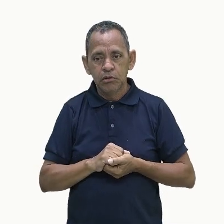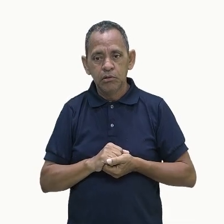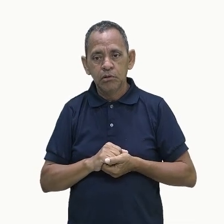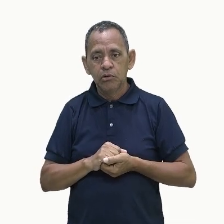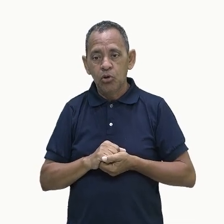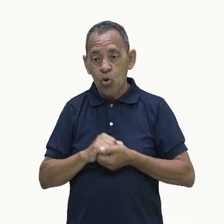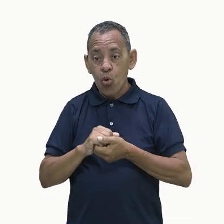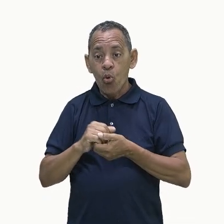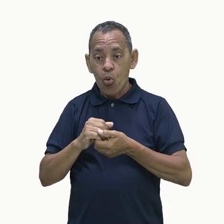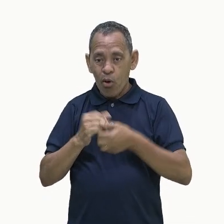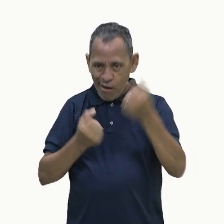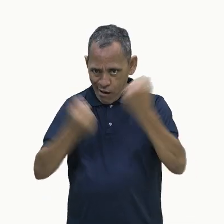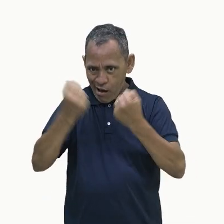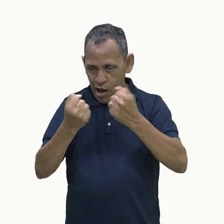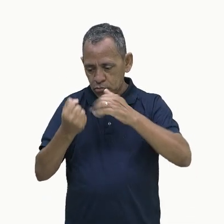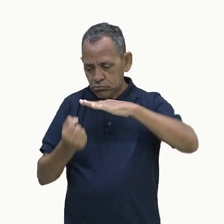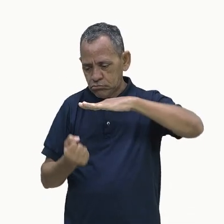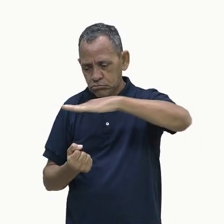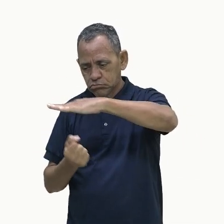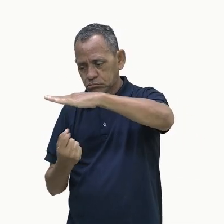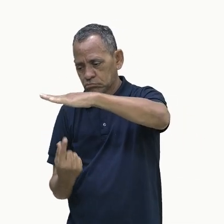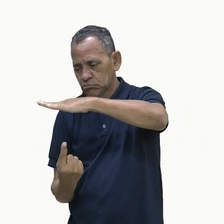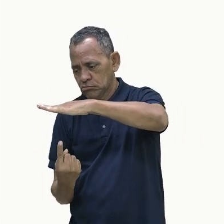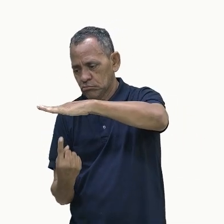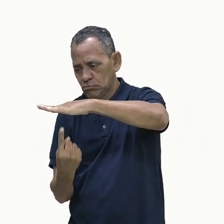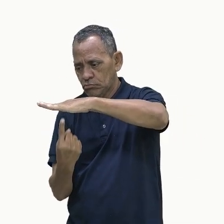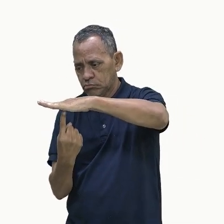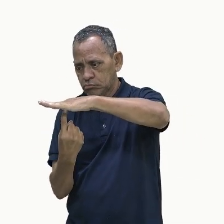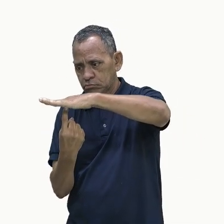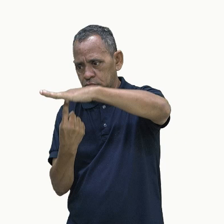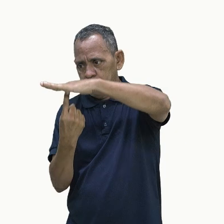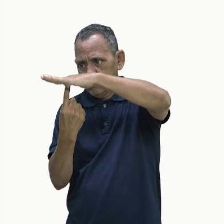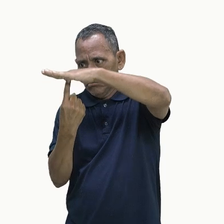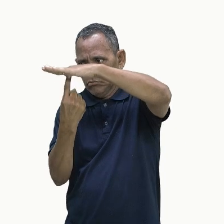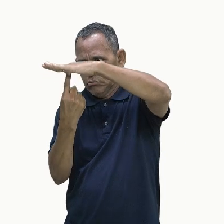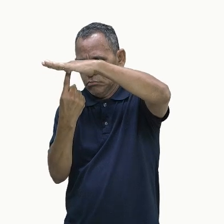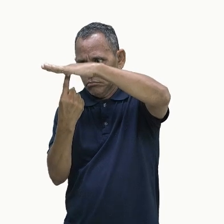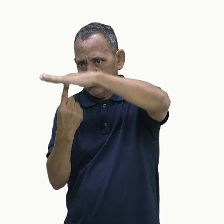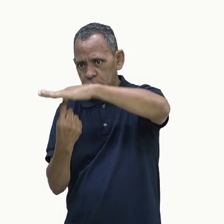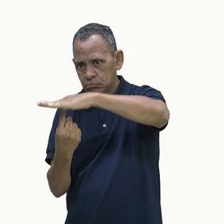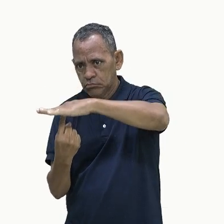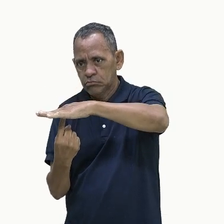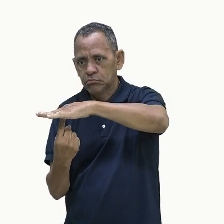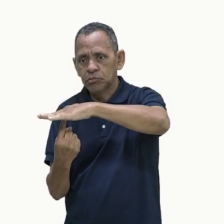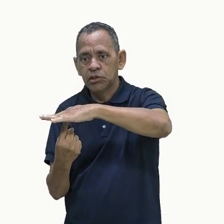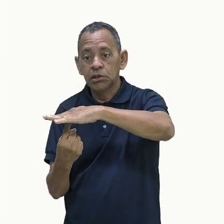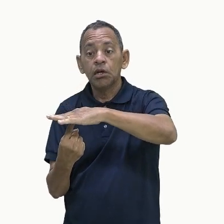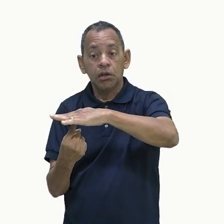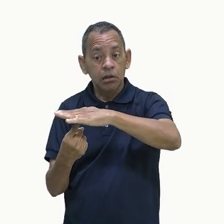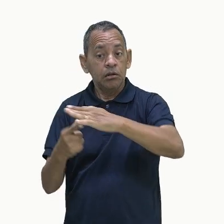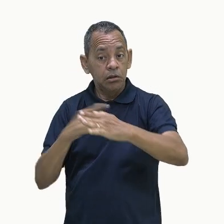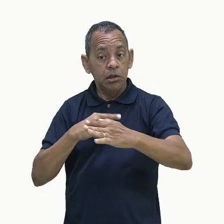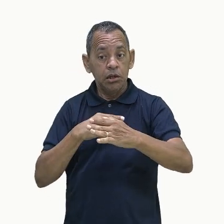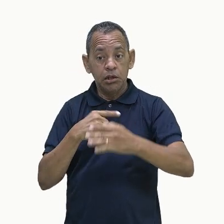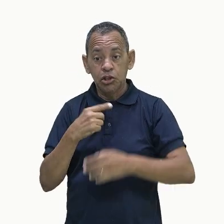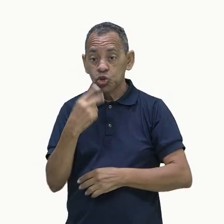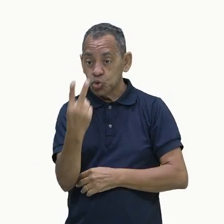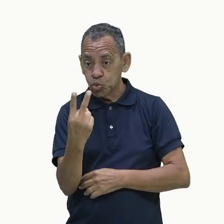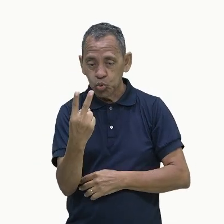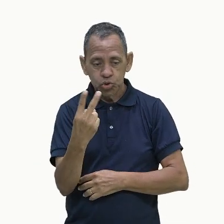levantar carros. Essa prensa possui 2 êmbolos. Aí você já pode ficar... 2